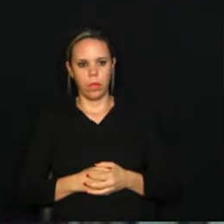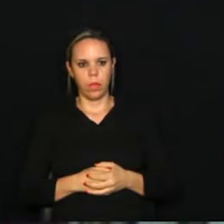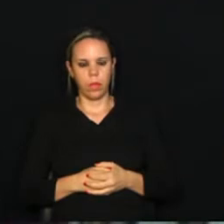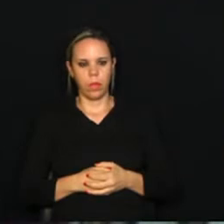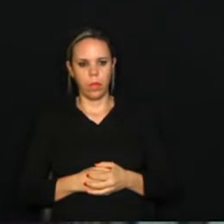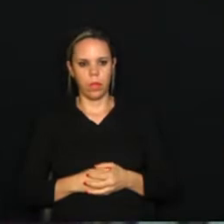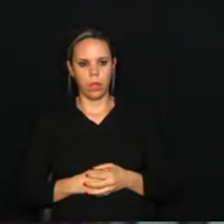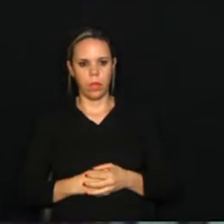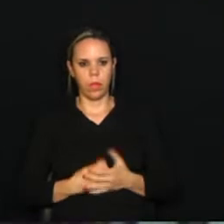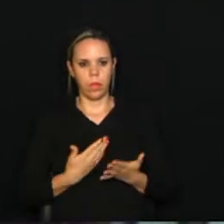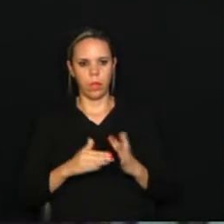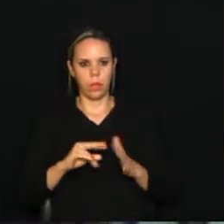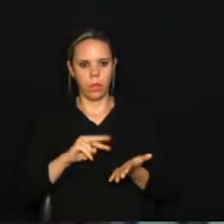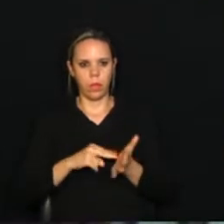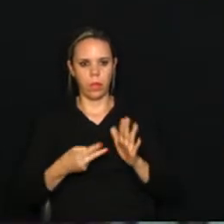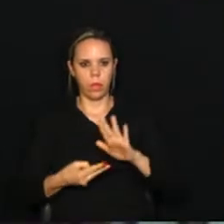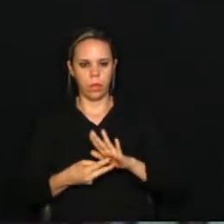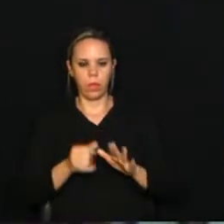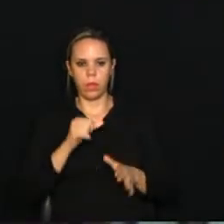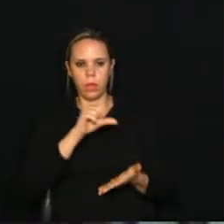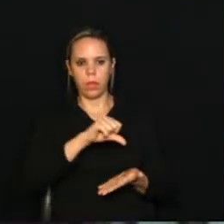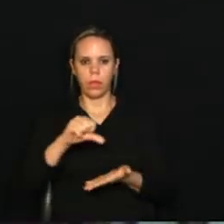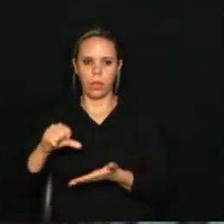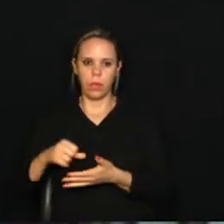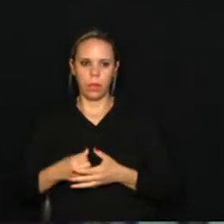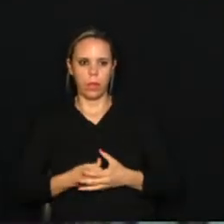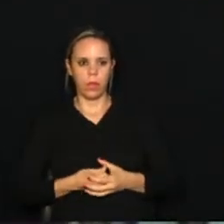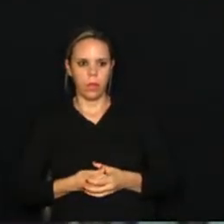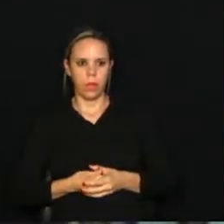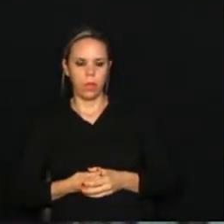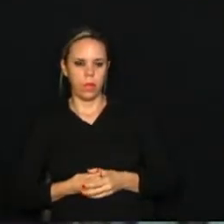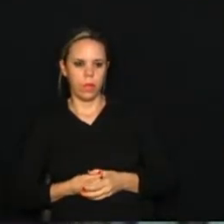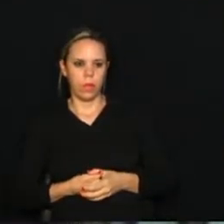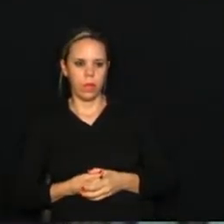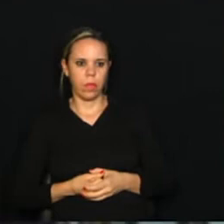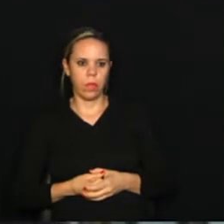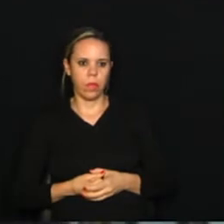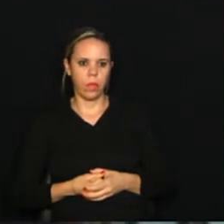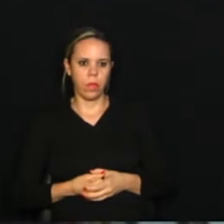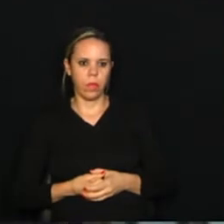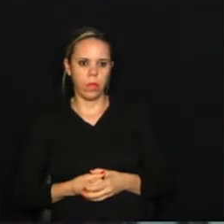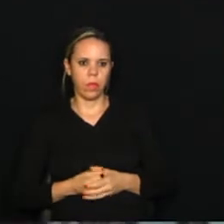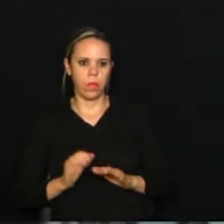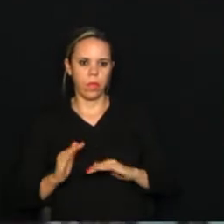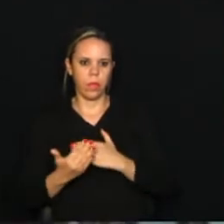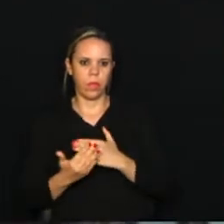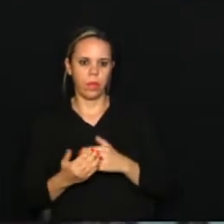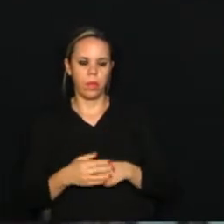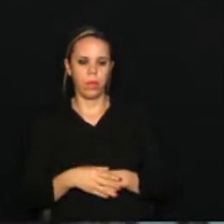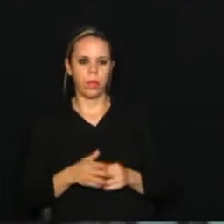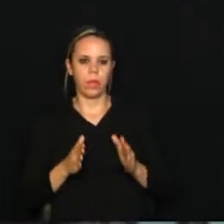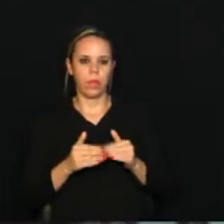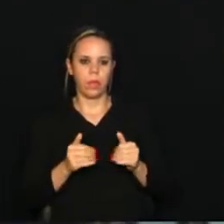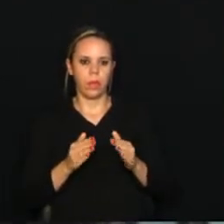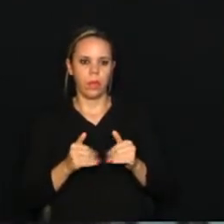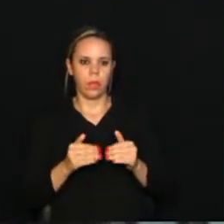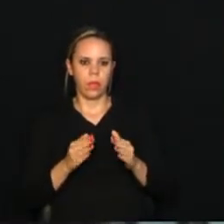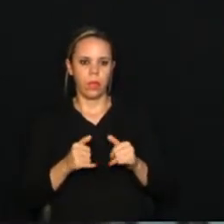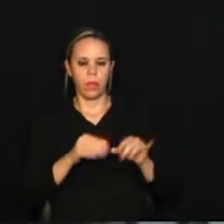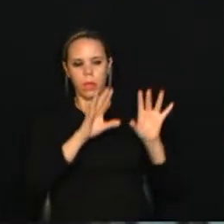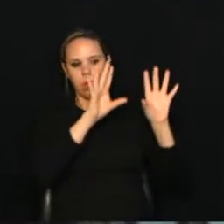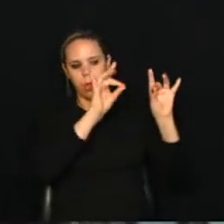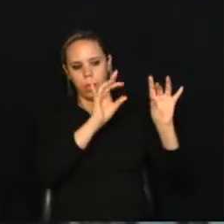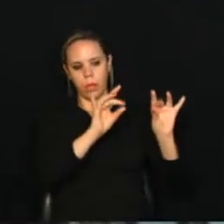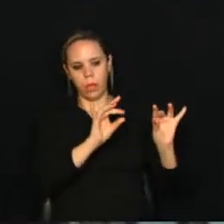Por escola significa assim, por região, né? Então, por bairro, eu pedi um detalhamento